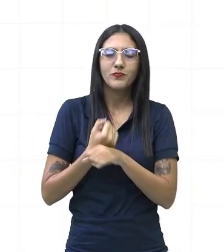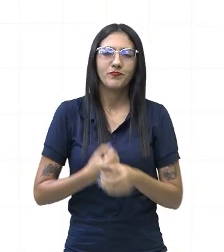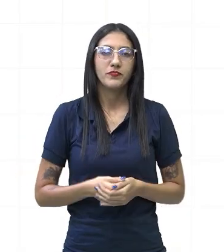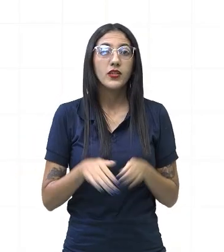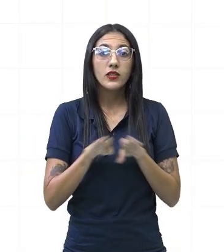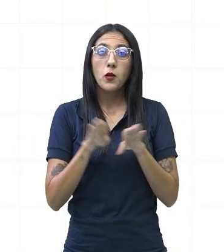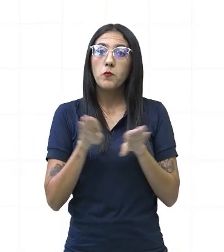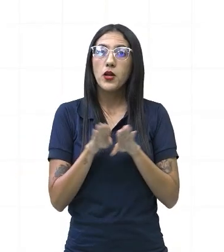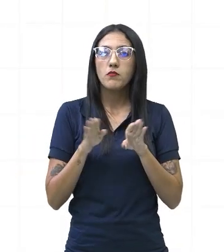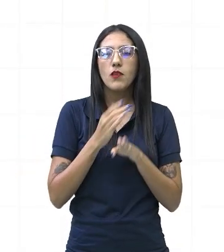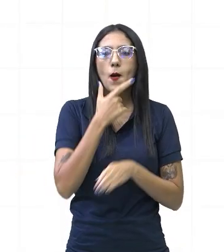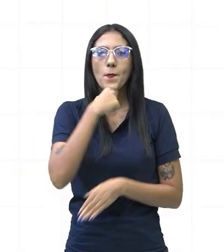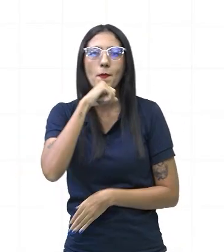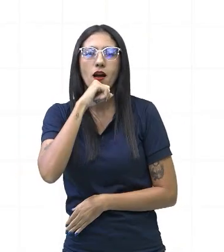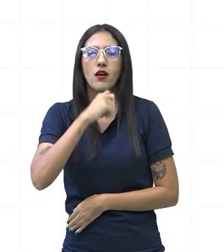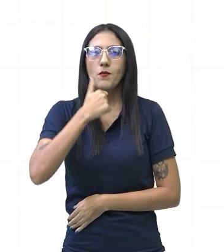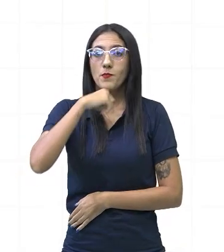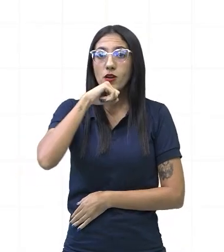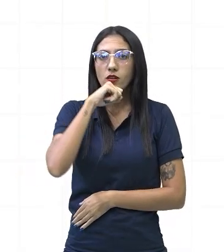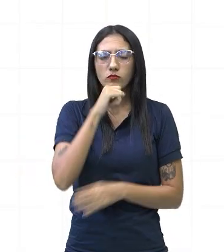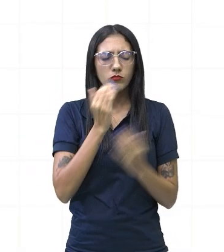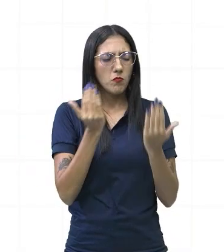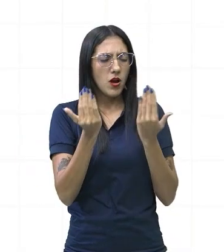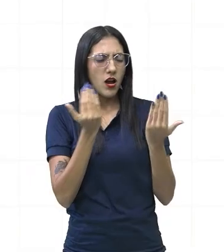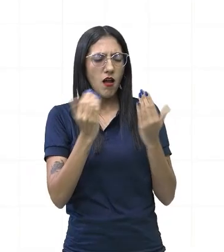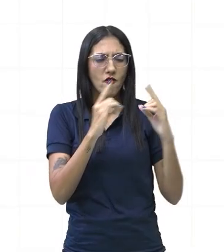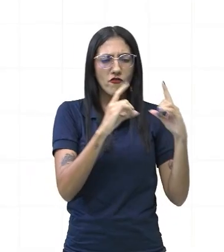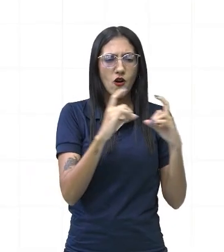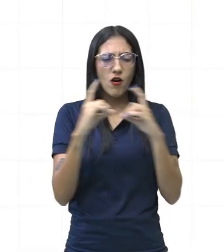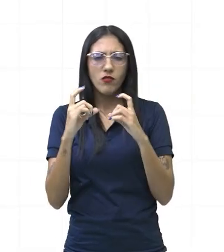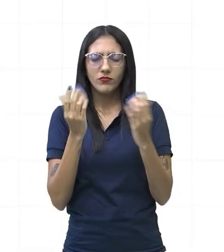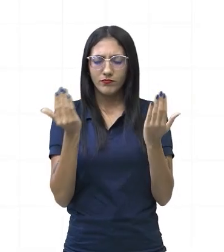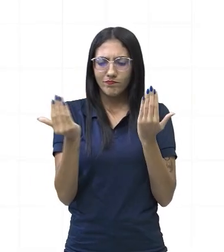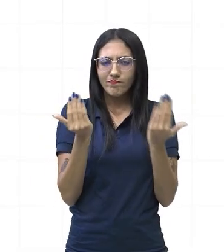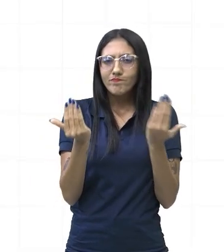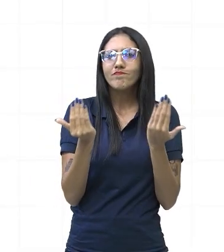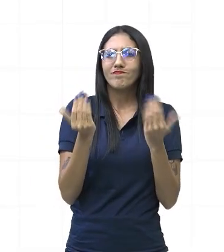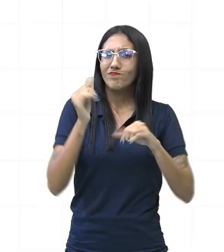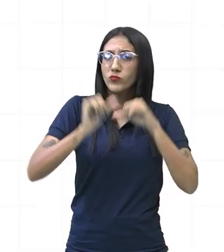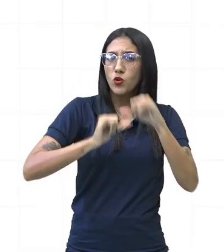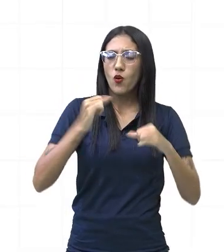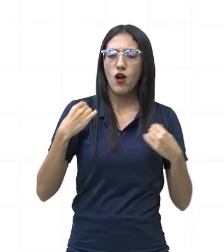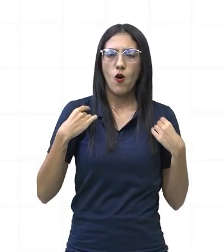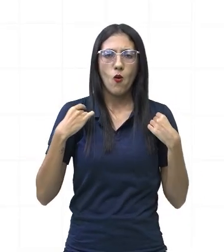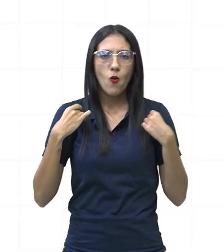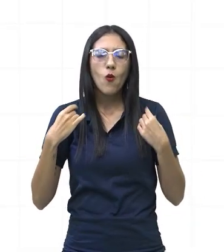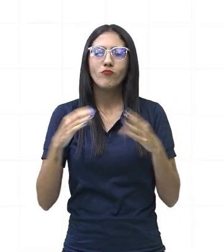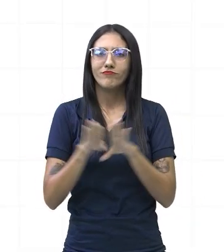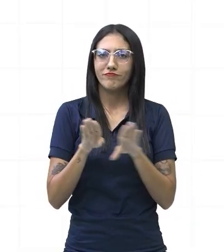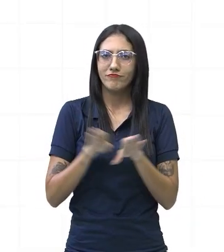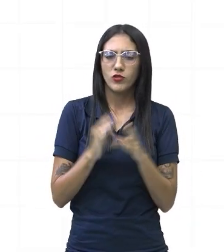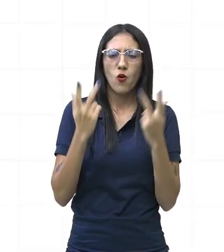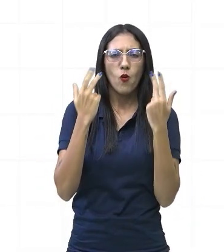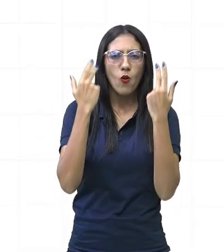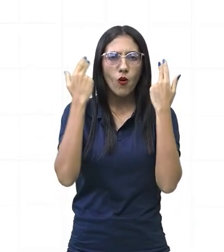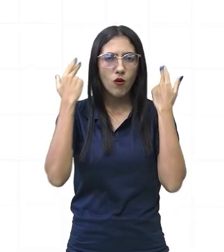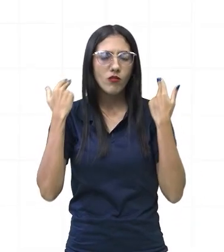pais, poderemos perceber a diferença no tempo. São roupas, cortes de